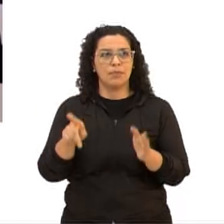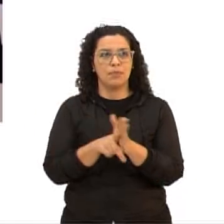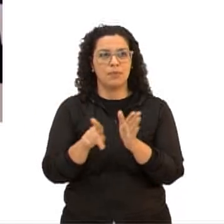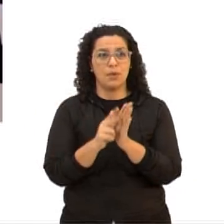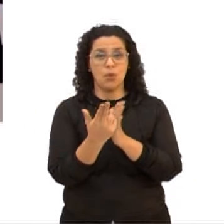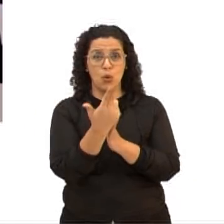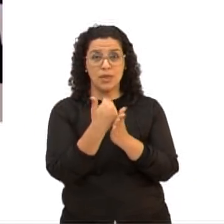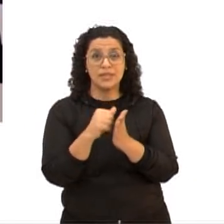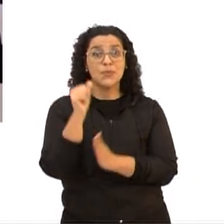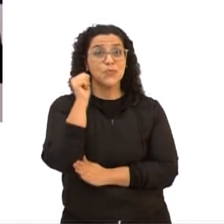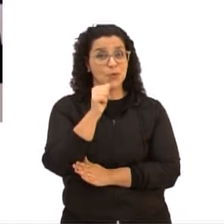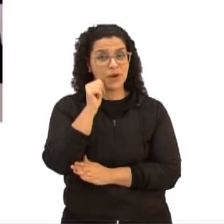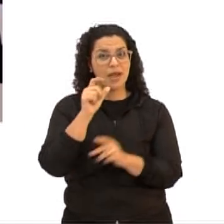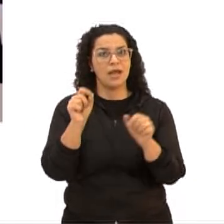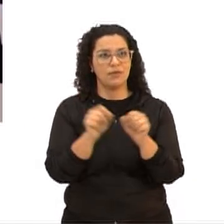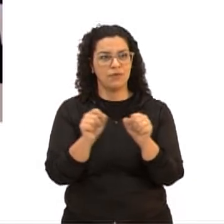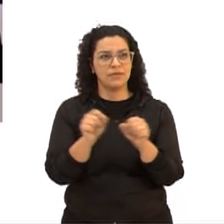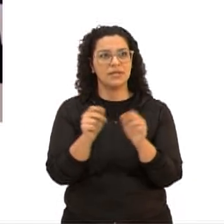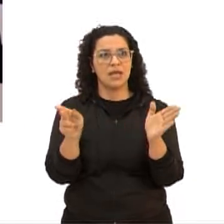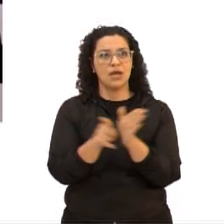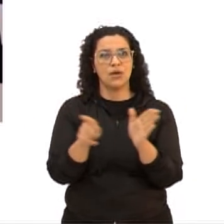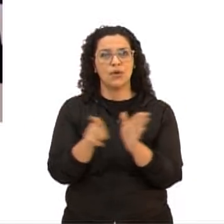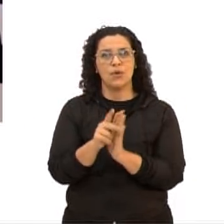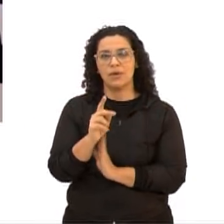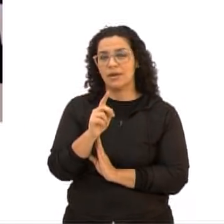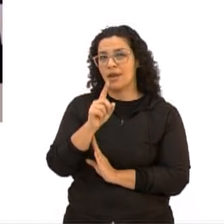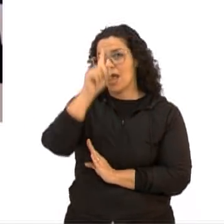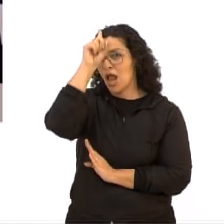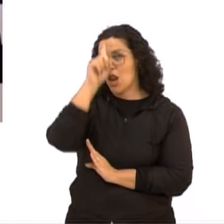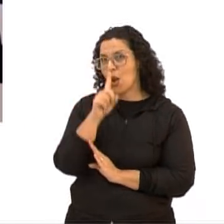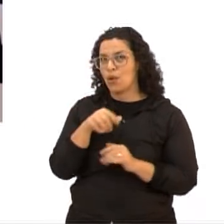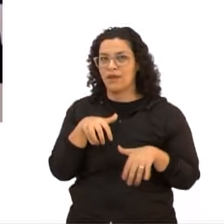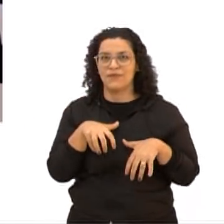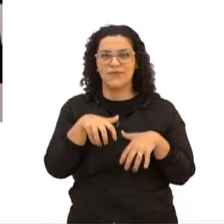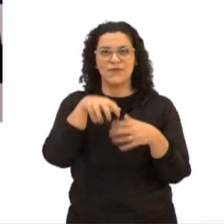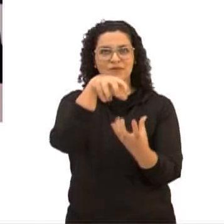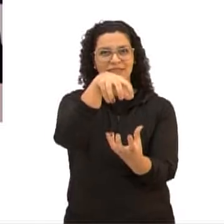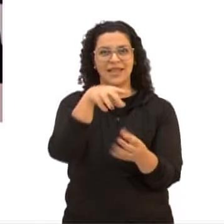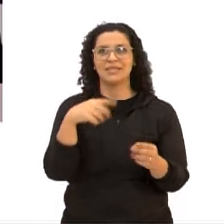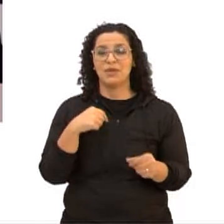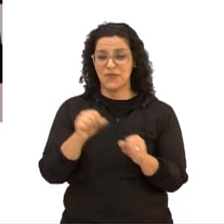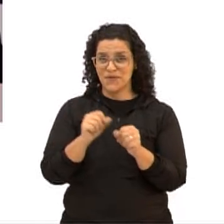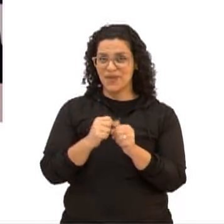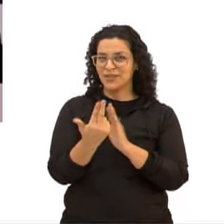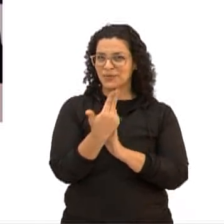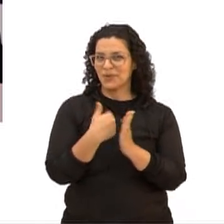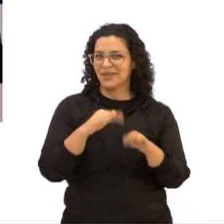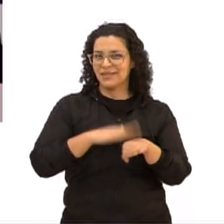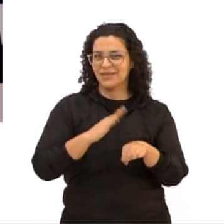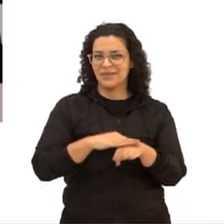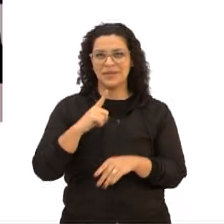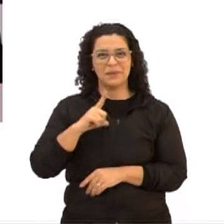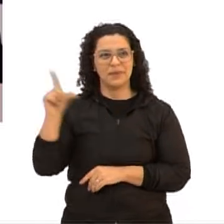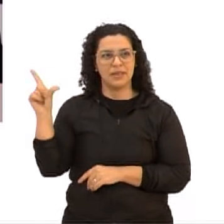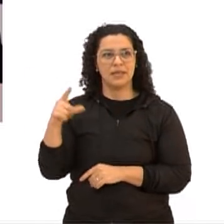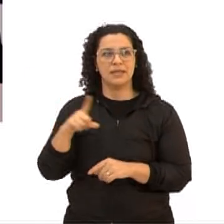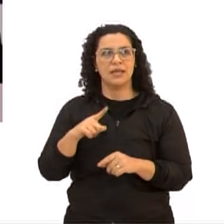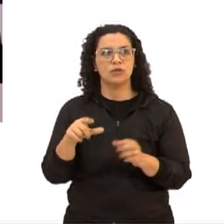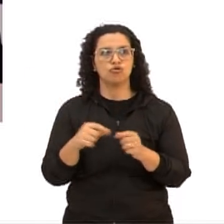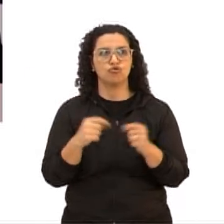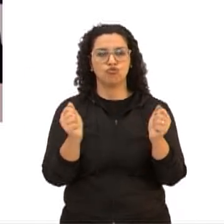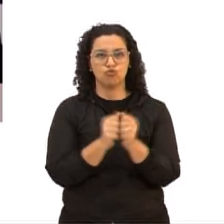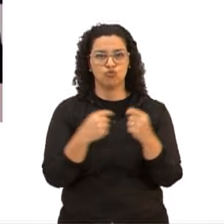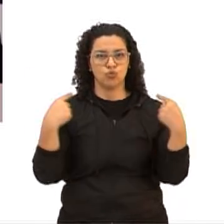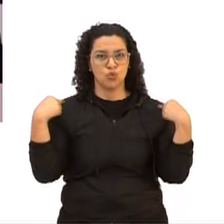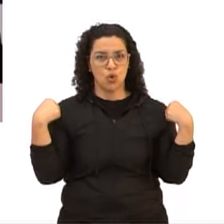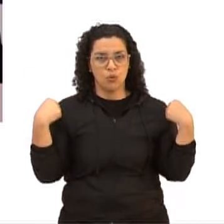figura feminina, né? Vai ser a Loira Fantasma, que é a minha personagem, do quadrinho que eu faço. Ela vai ter o mesmo tamanho do ombro,